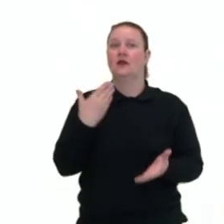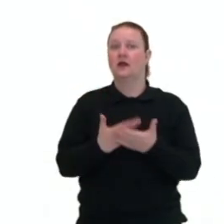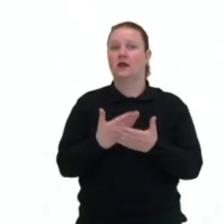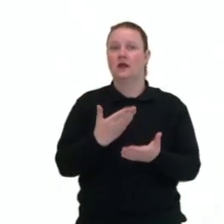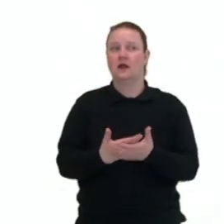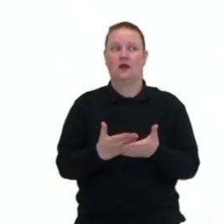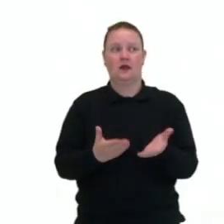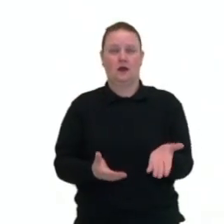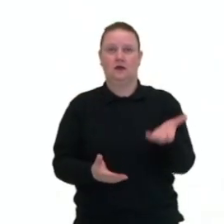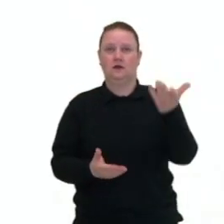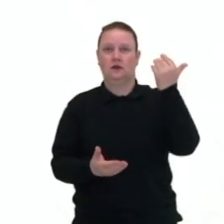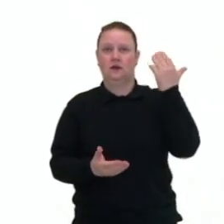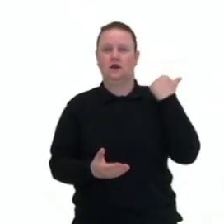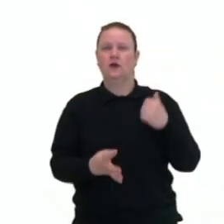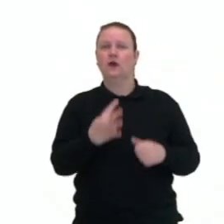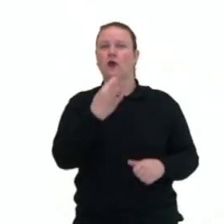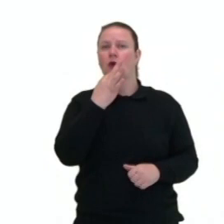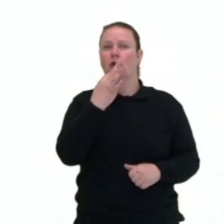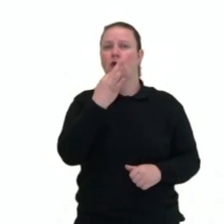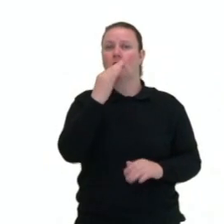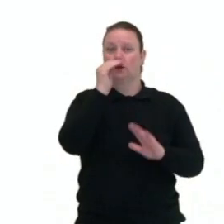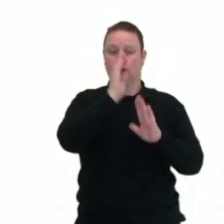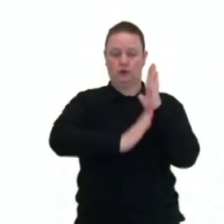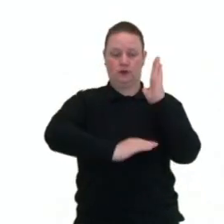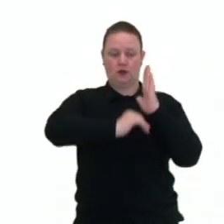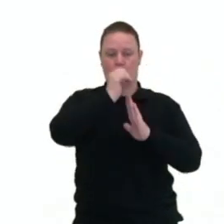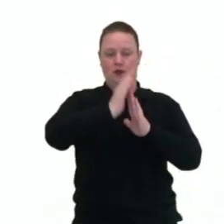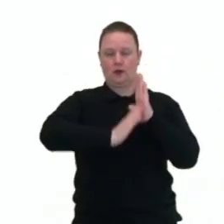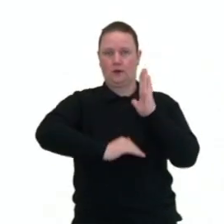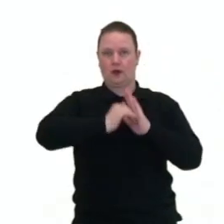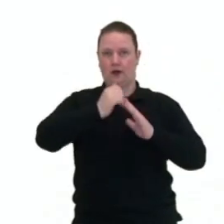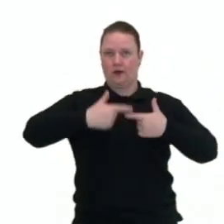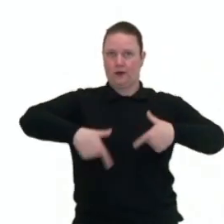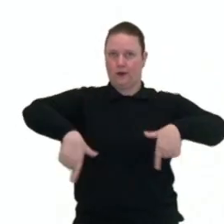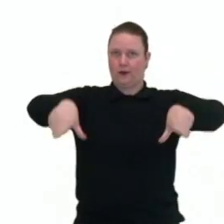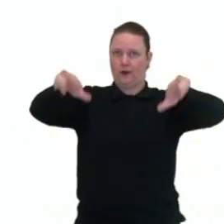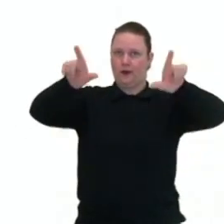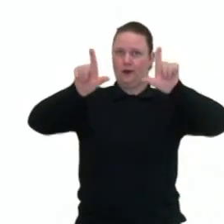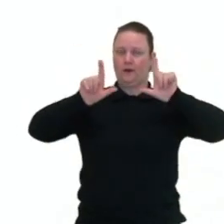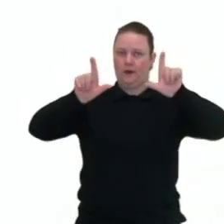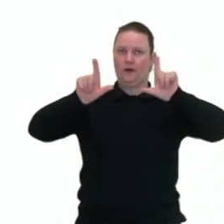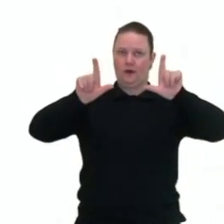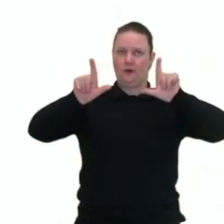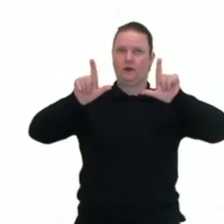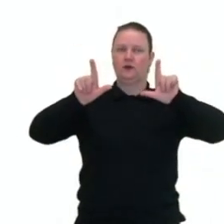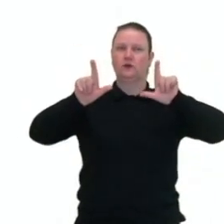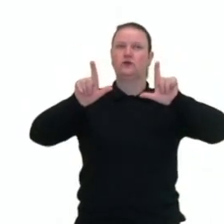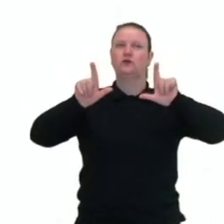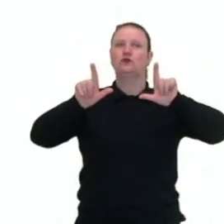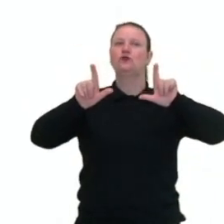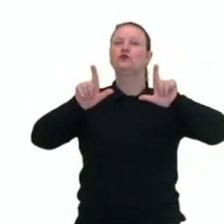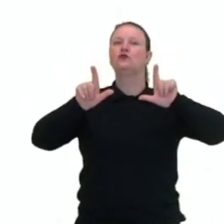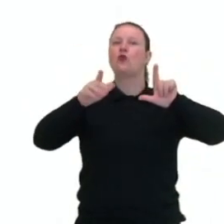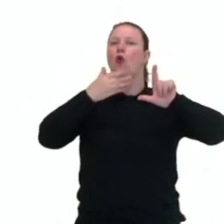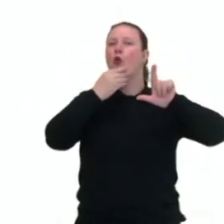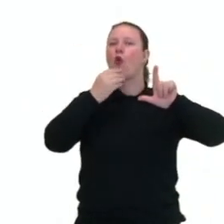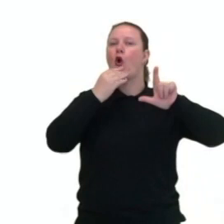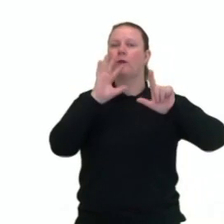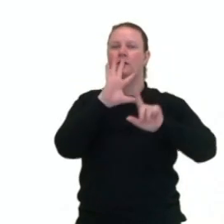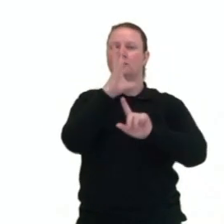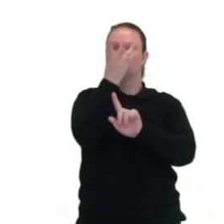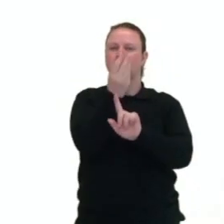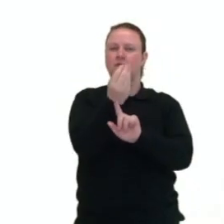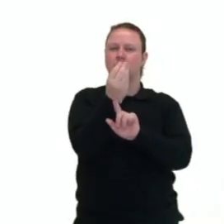anteriores, conhecemos a obra Permuta 2, de 1954, do artista